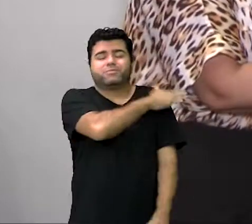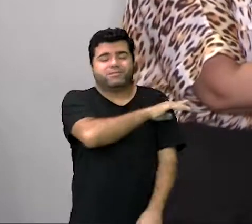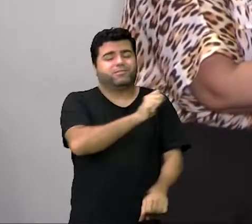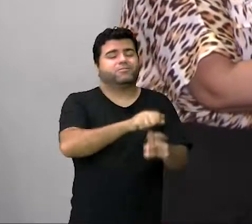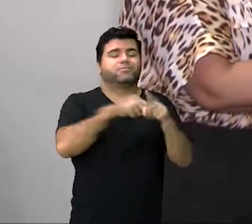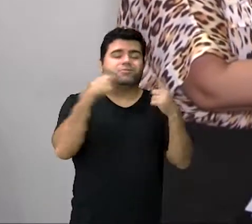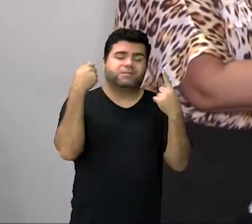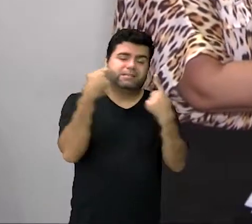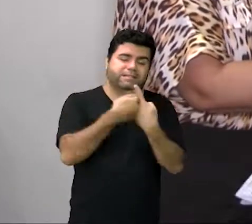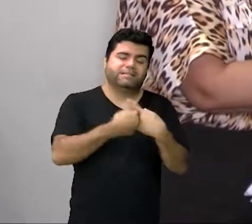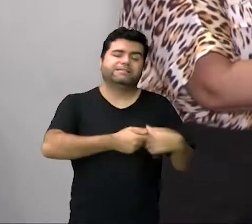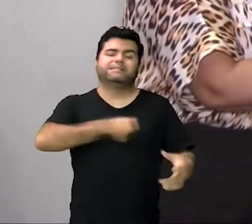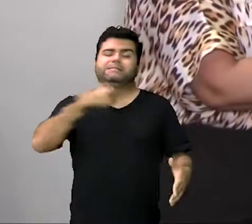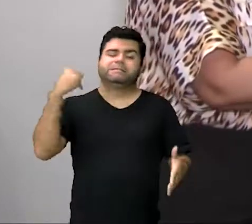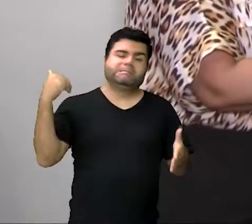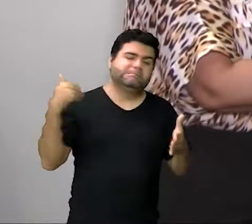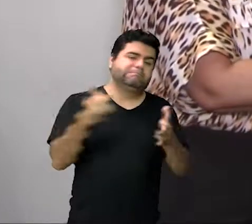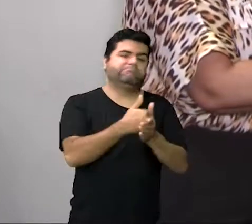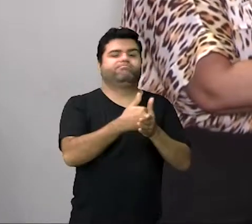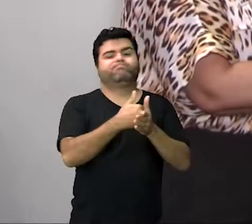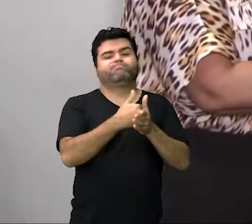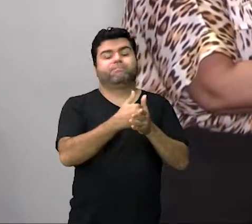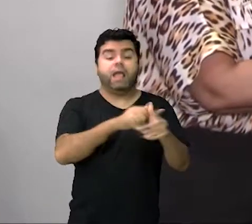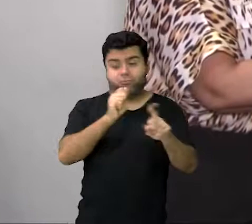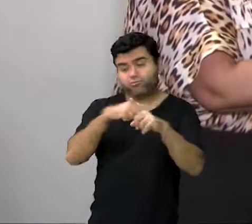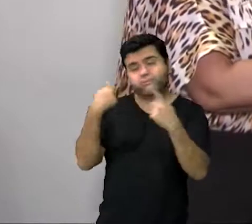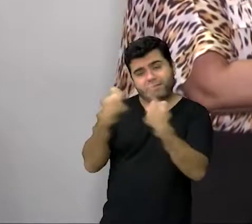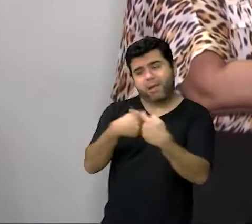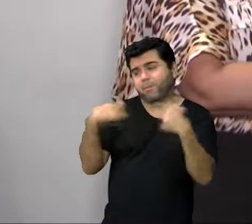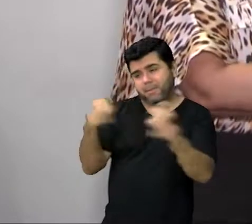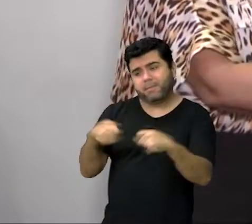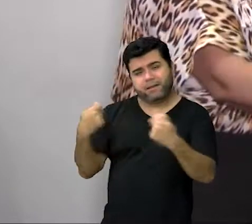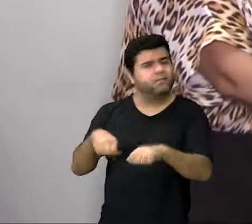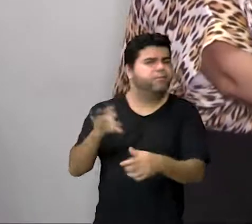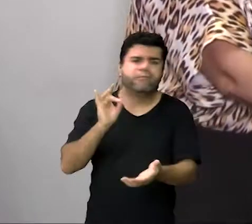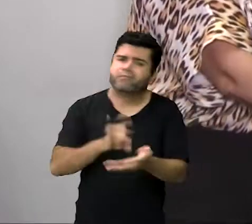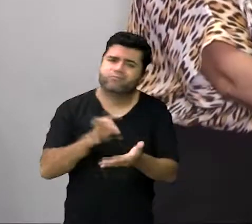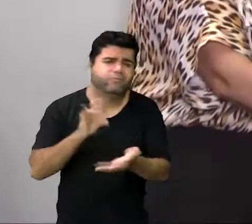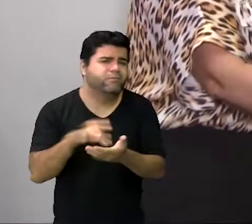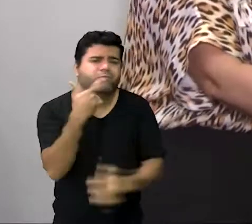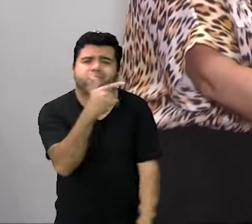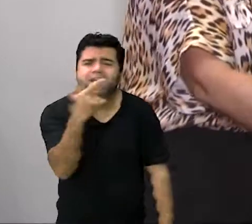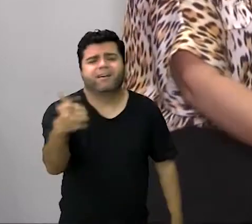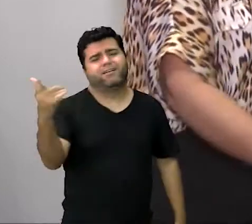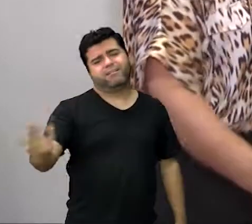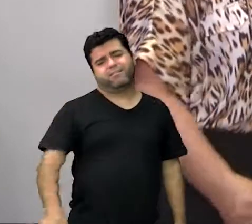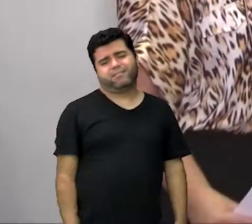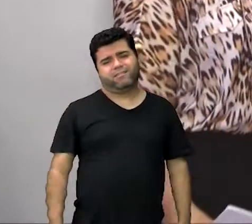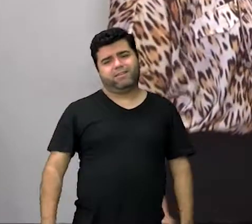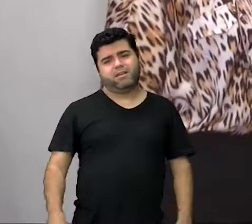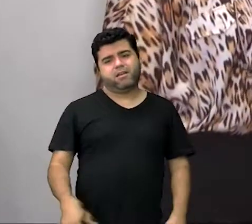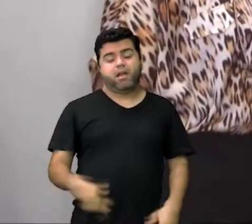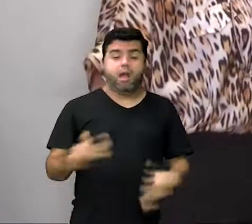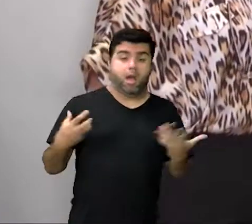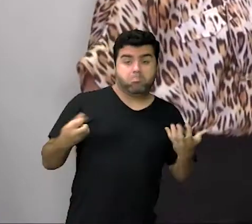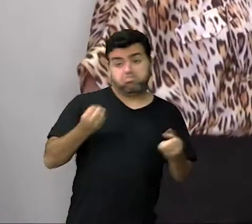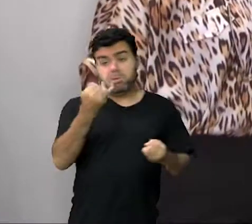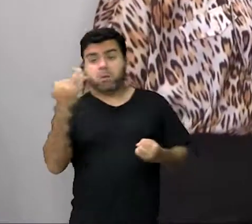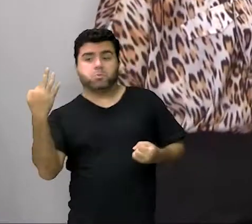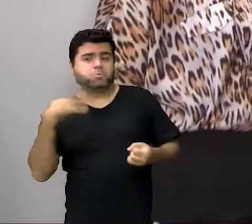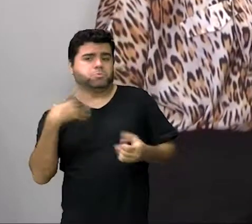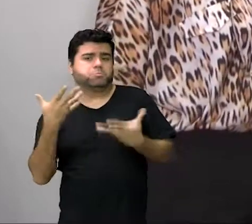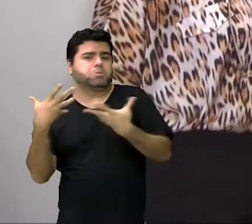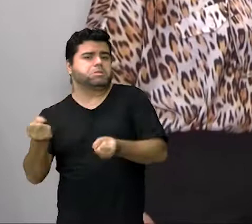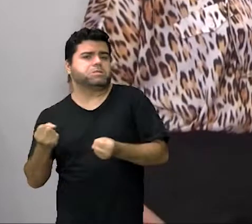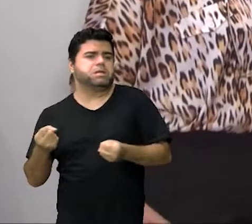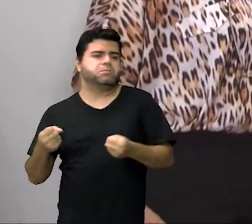a sociedade realmente não está preparada para isso. Embora uns até aceitam,